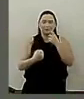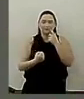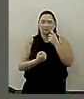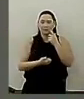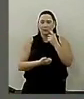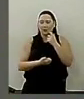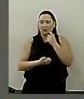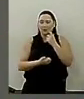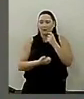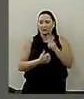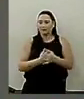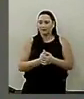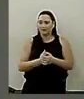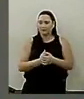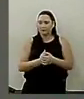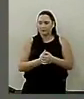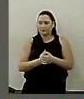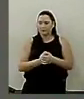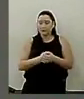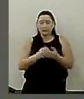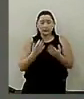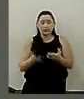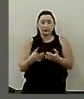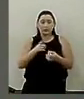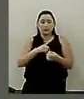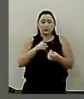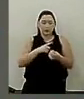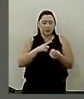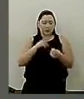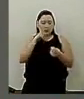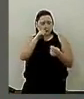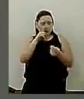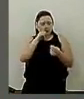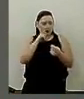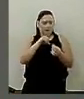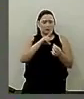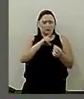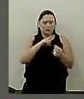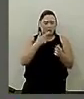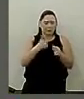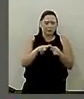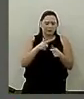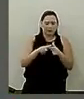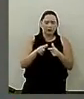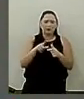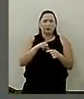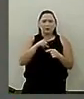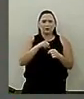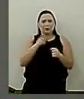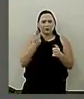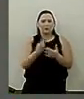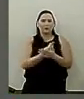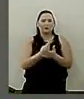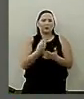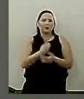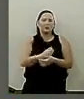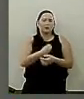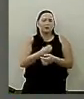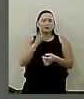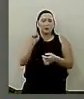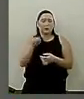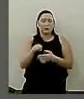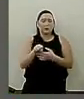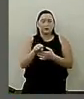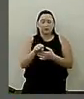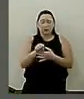outra. Nós enfrentamos perigos que não são apenas tribulações, enfermidades, dificuldades,